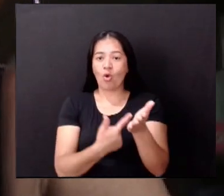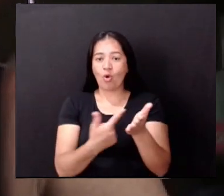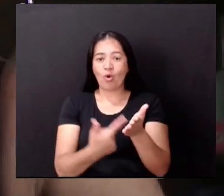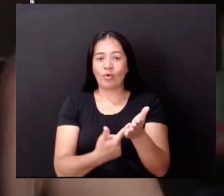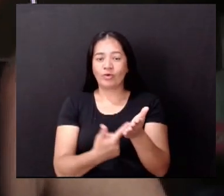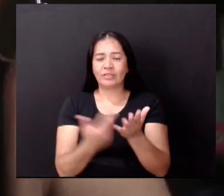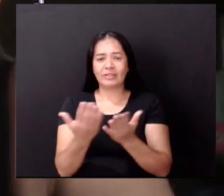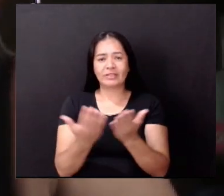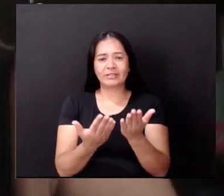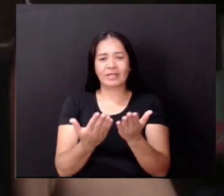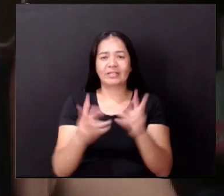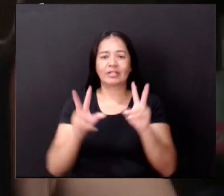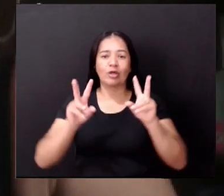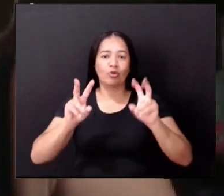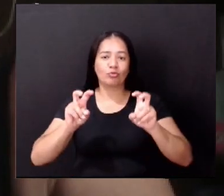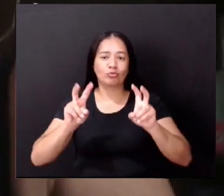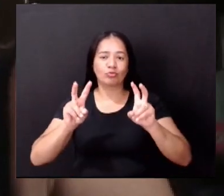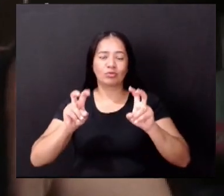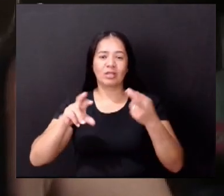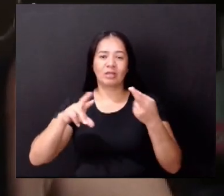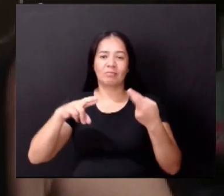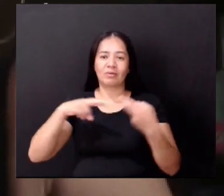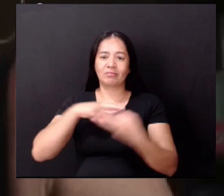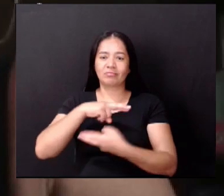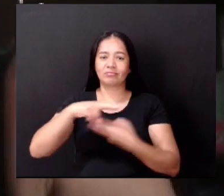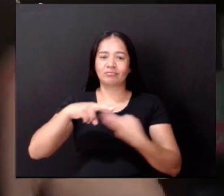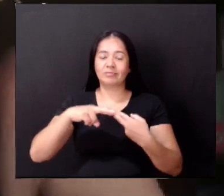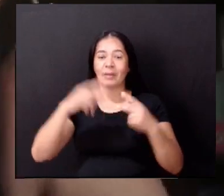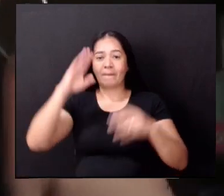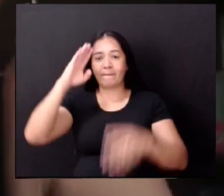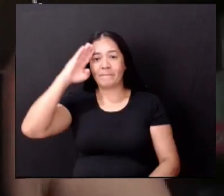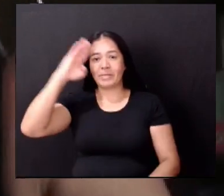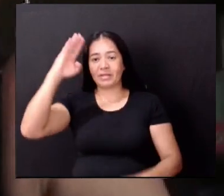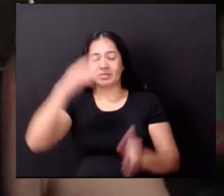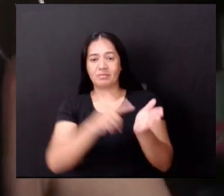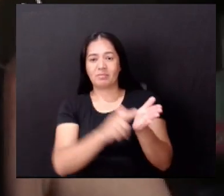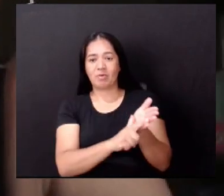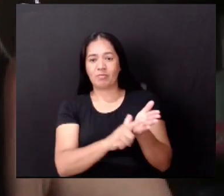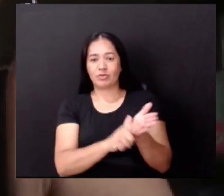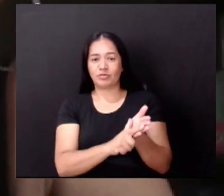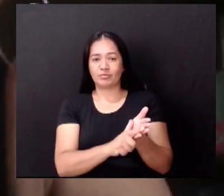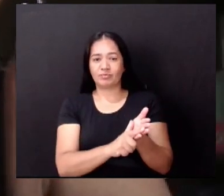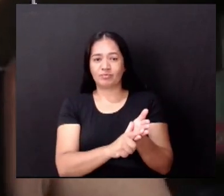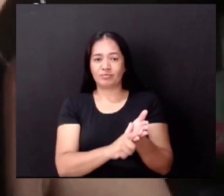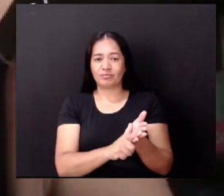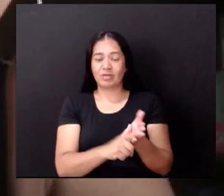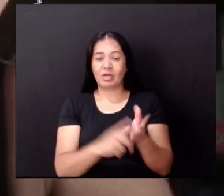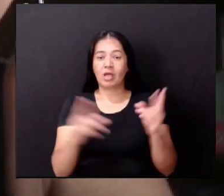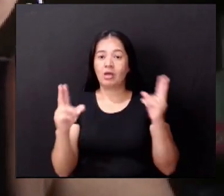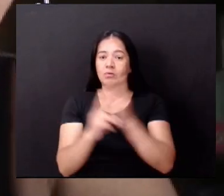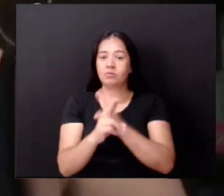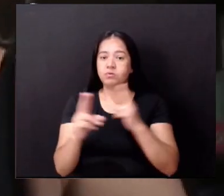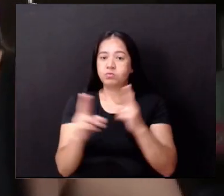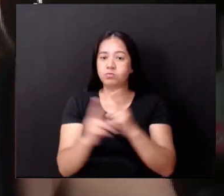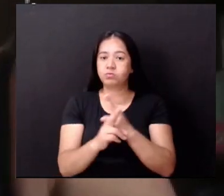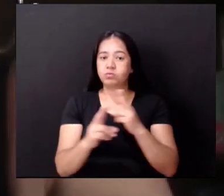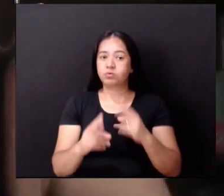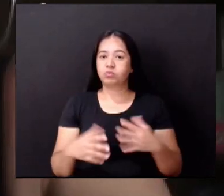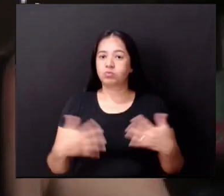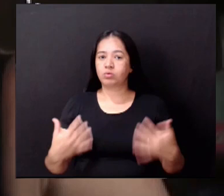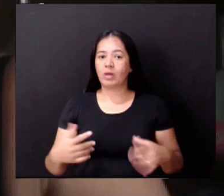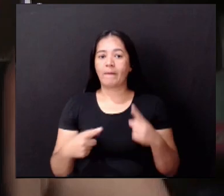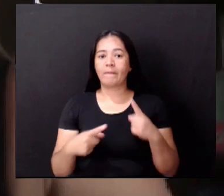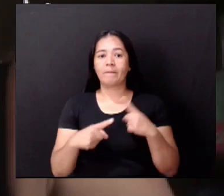um livro desse, que trata da reciclagem, especificamente do papel no nosso mundo, ele tem uma